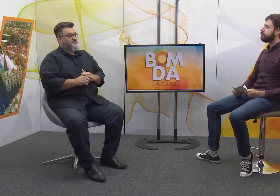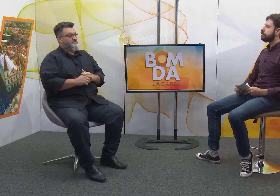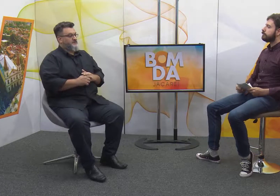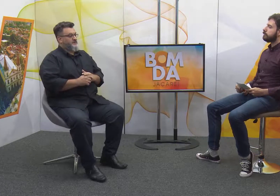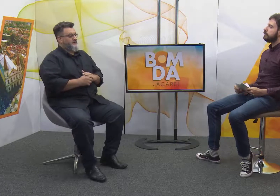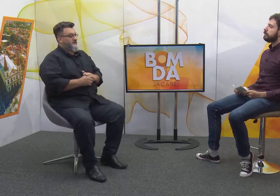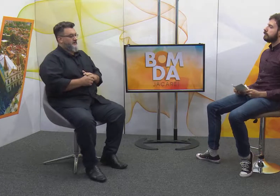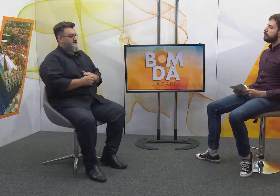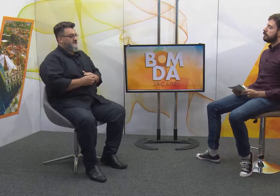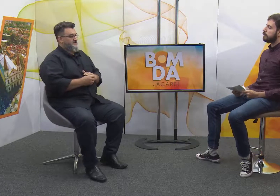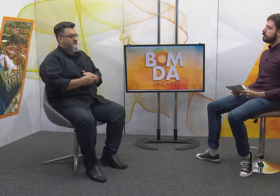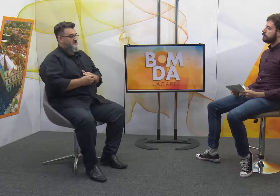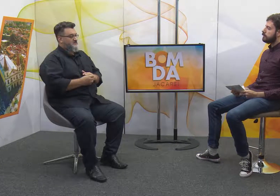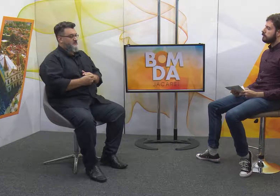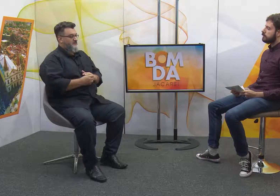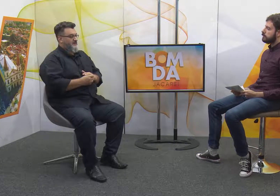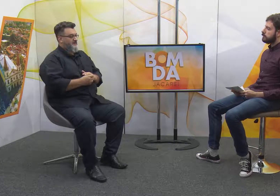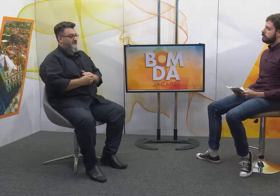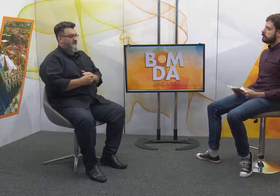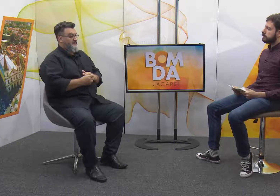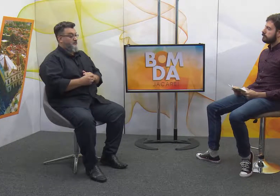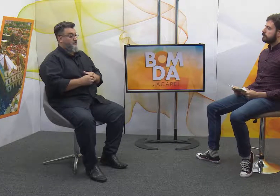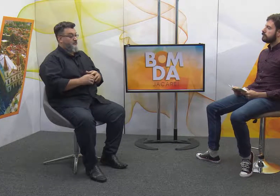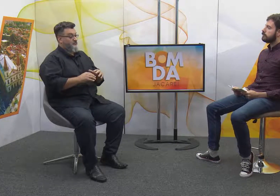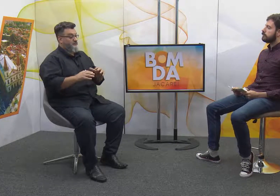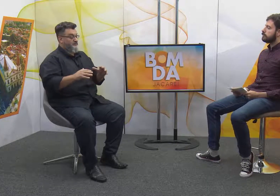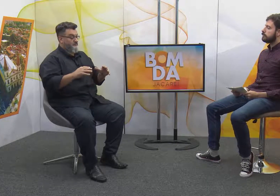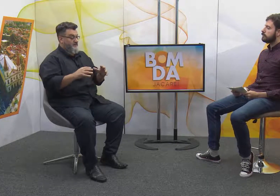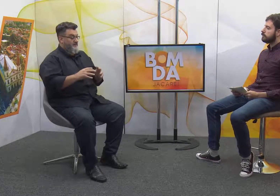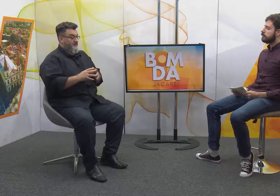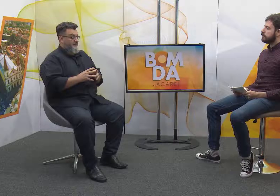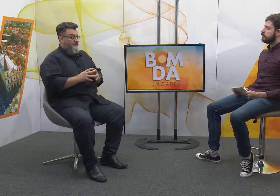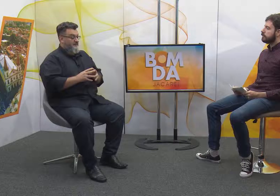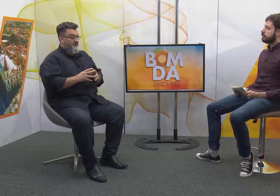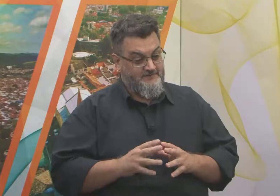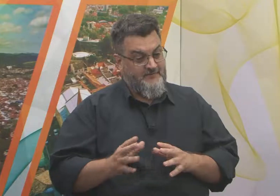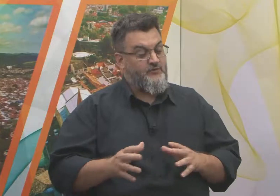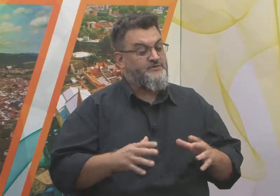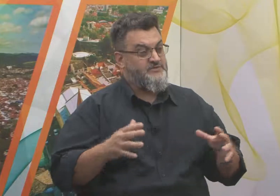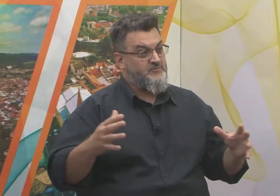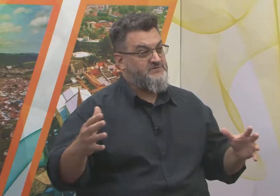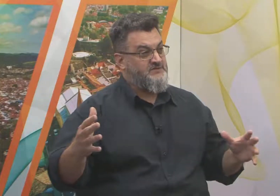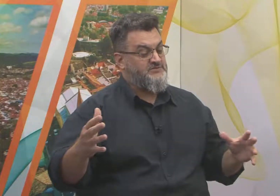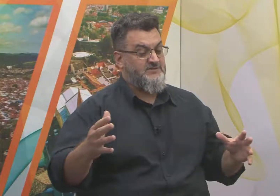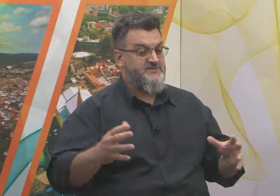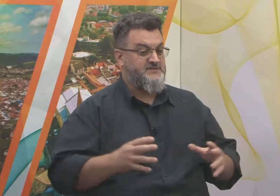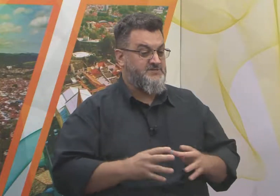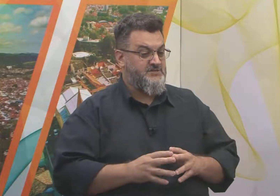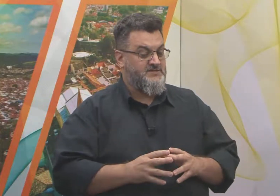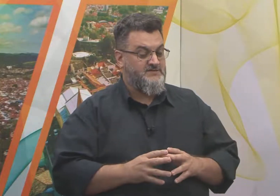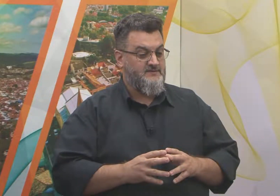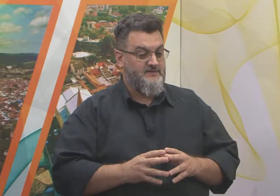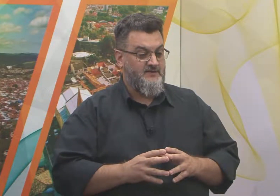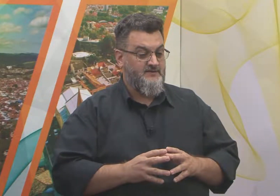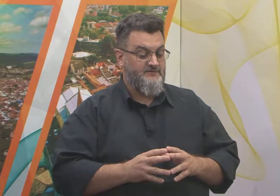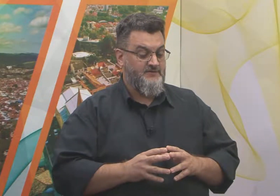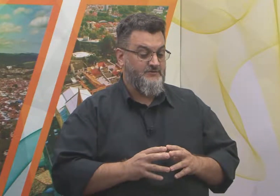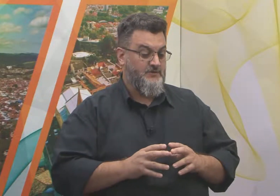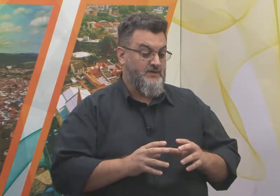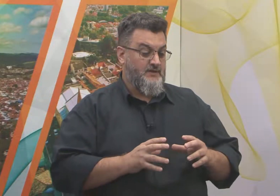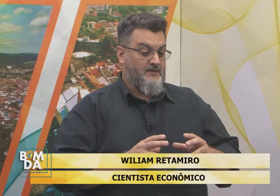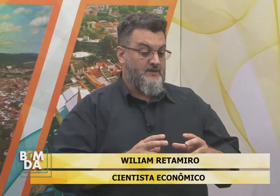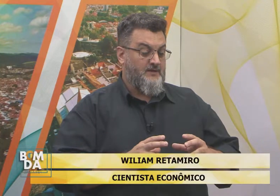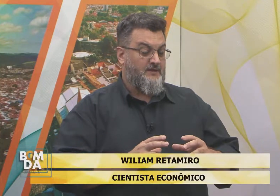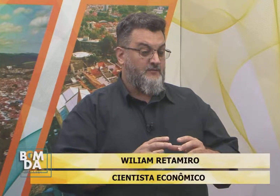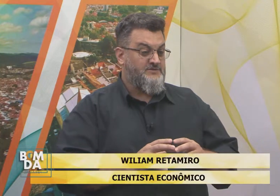Eu acredito que essa situação ela vai estar muito clara, decorrente desse processo de crise recente que a gente está ainda